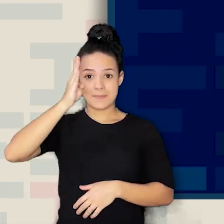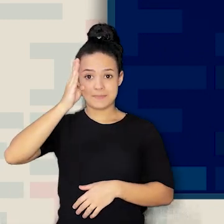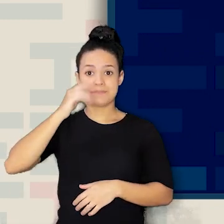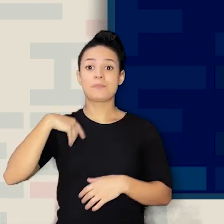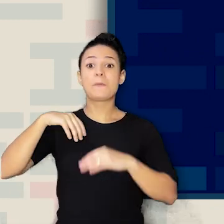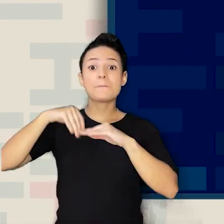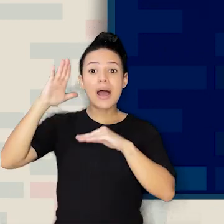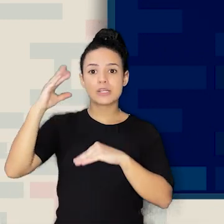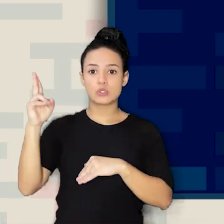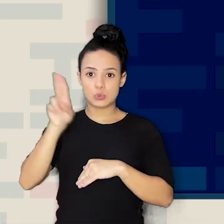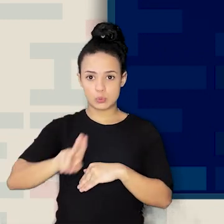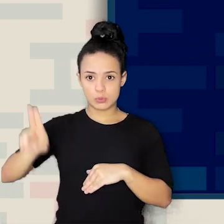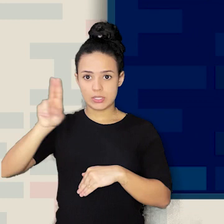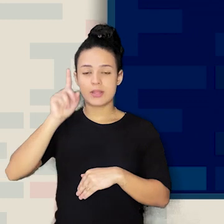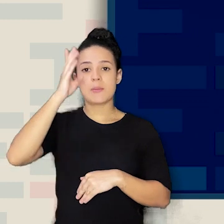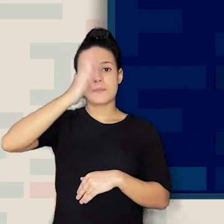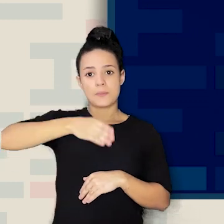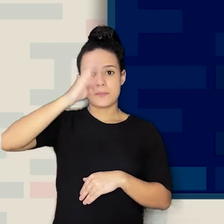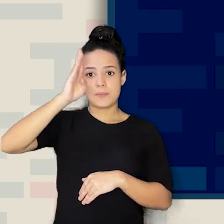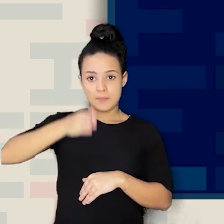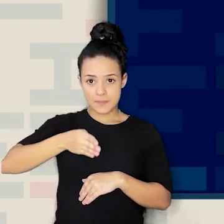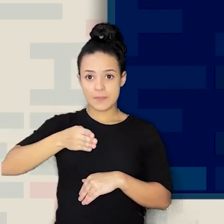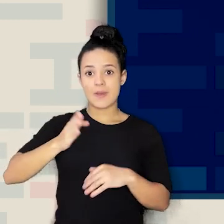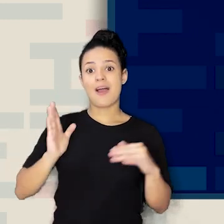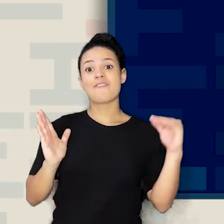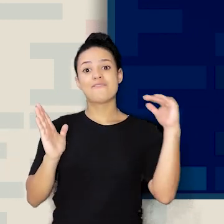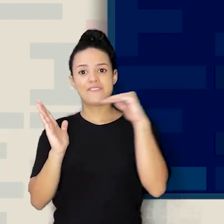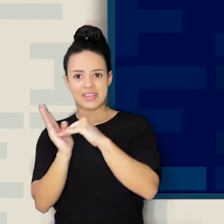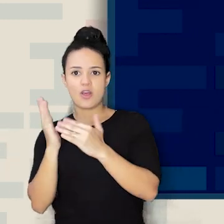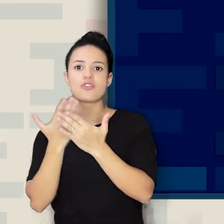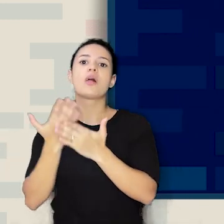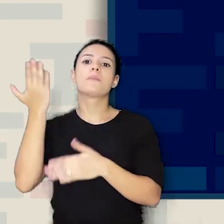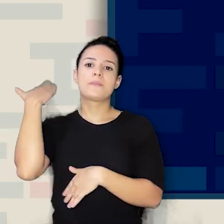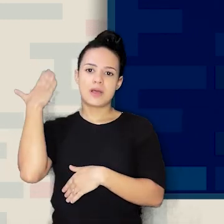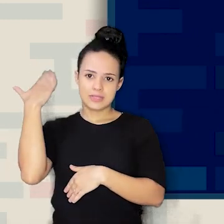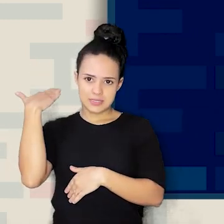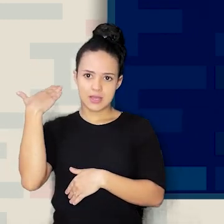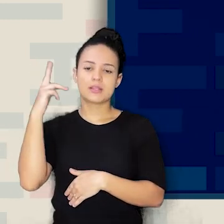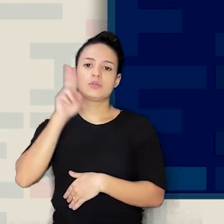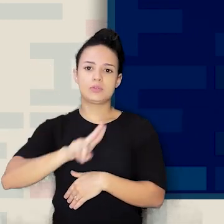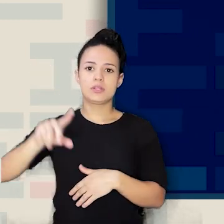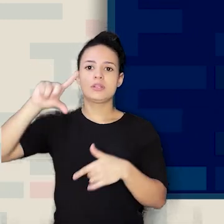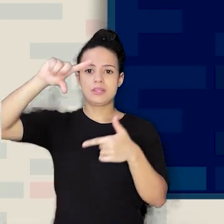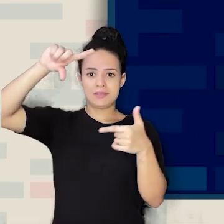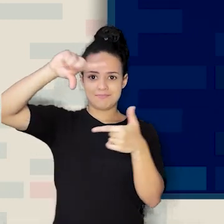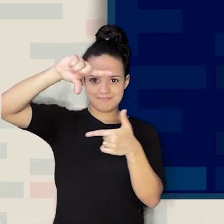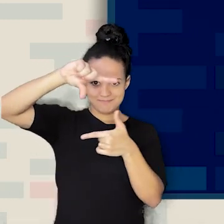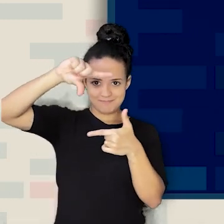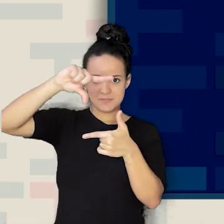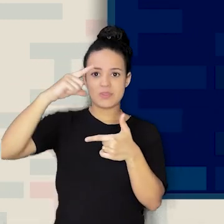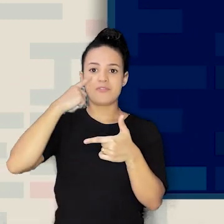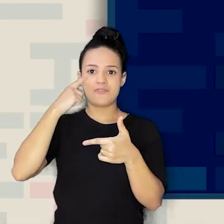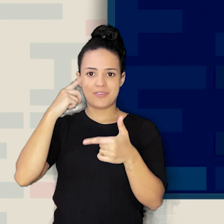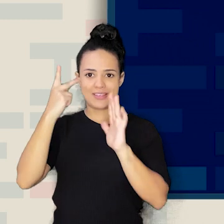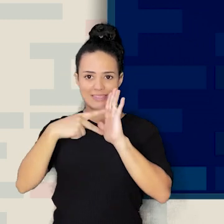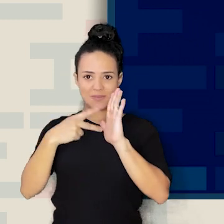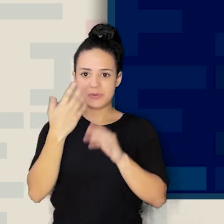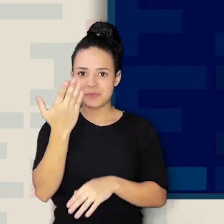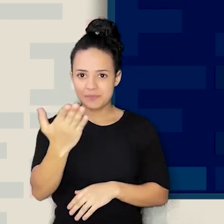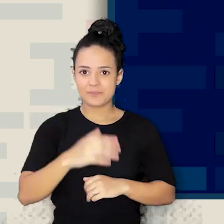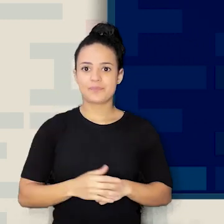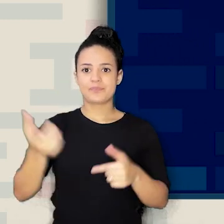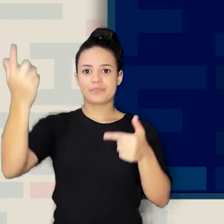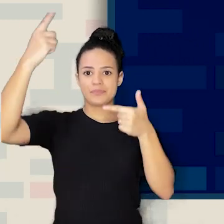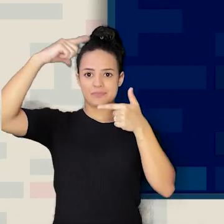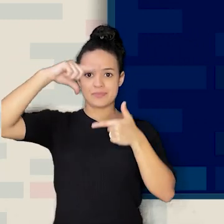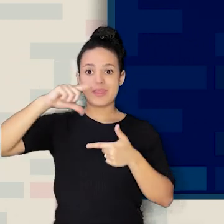Temos agora aqui as barras mais usuais, são a barra dupla final, que a gente já viu na aula anterior, tá? Formada pelos pontos 1, 2,